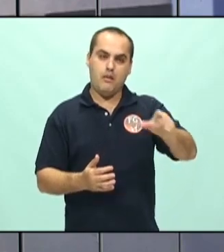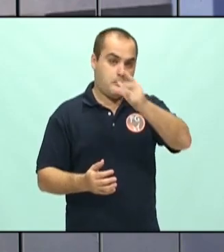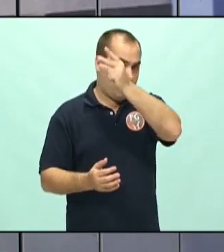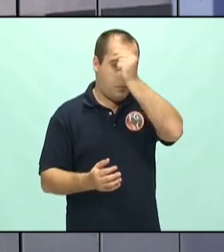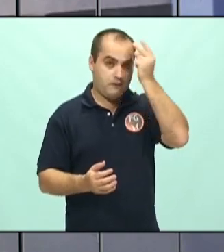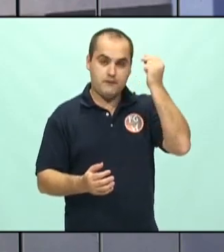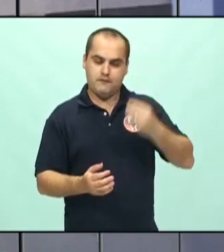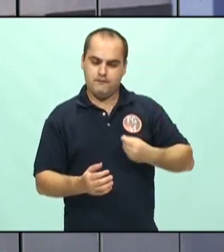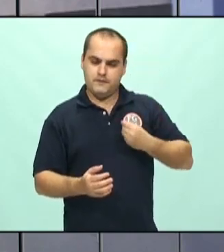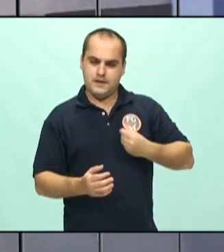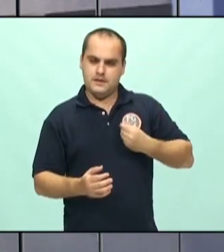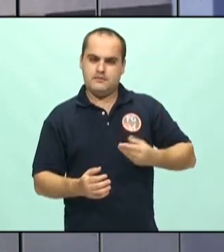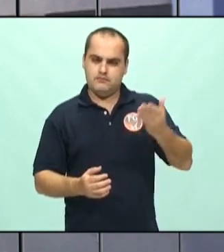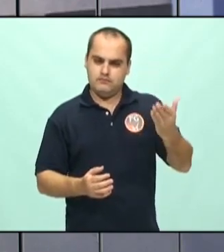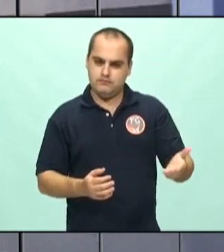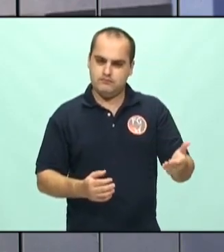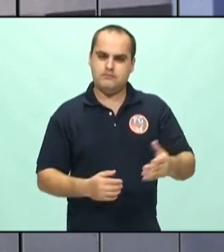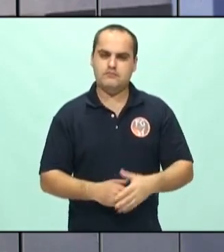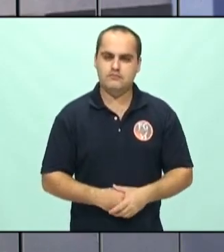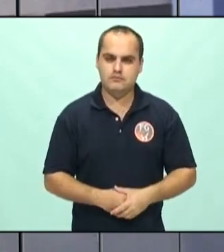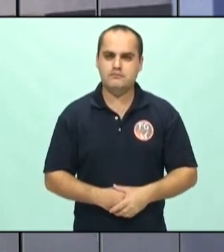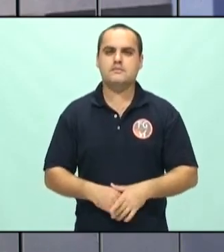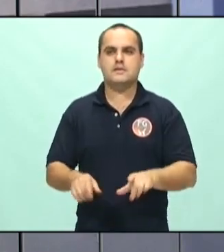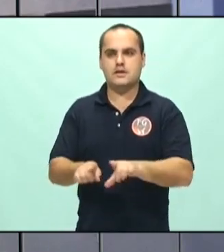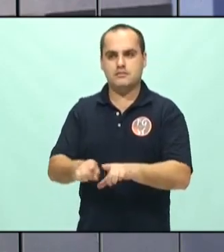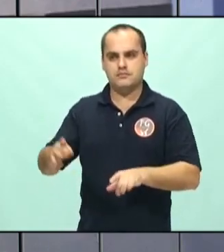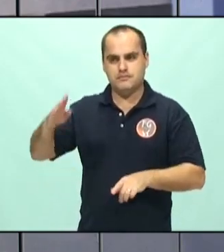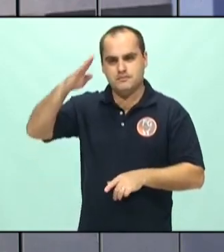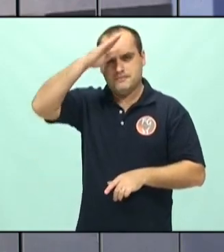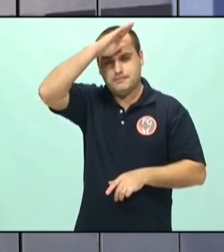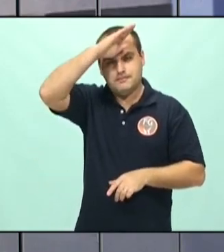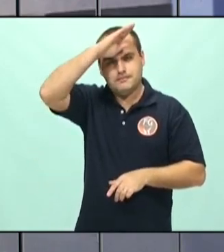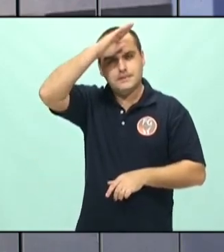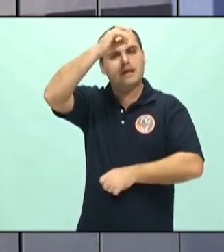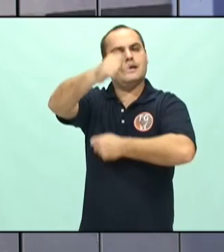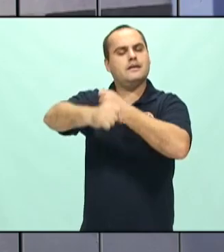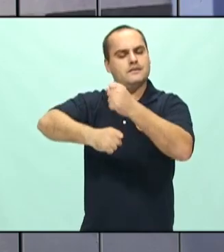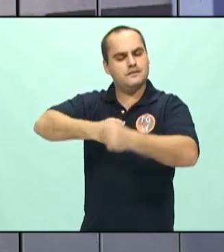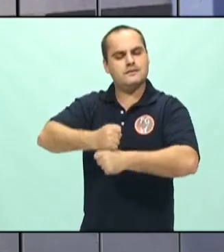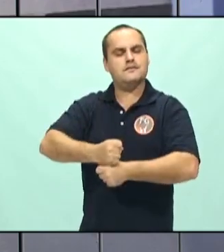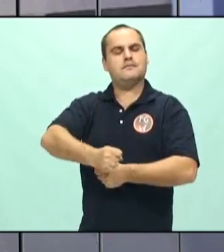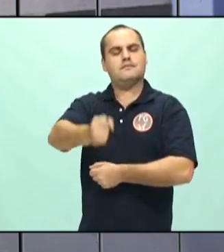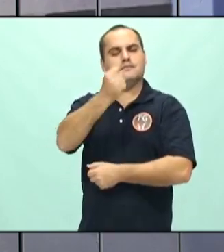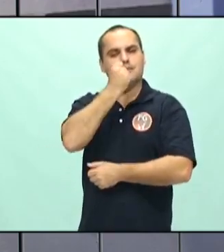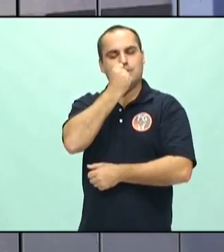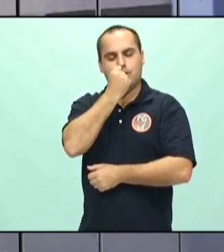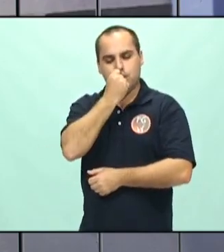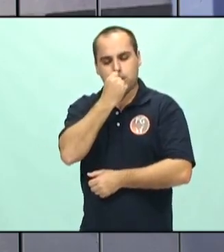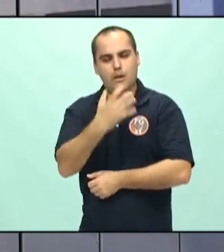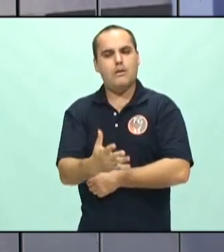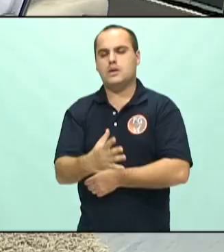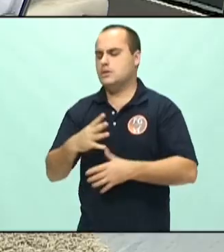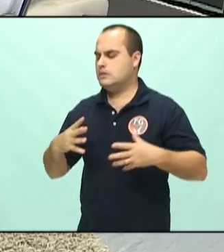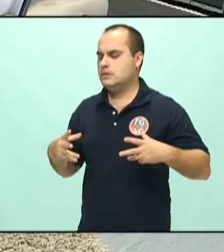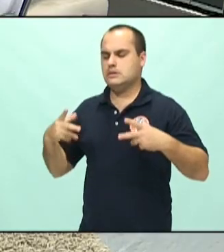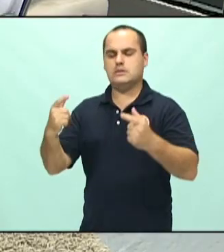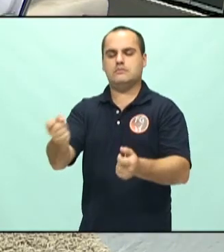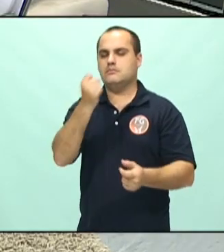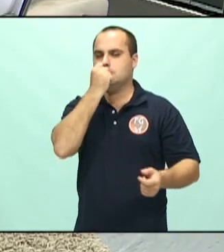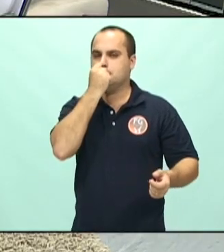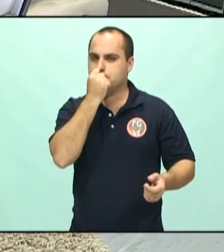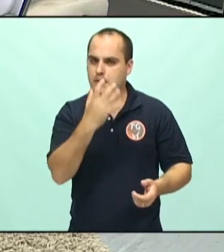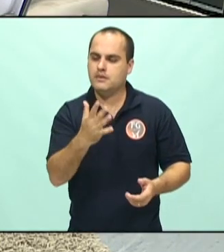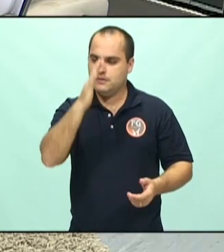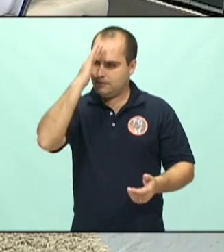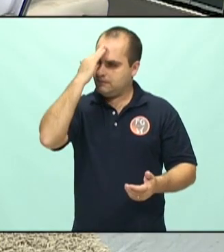o nosso querido emocionar aqui sim o ano que vem vai ser um ano bom vai ser tudo de bom pra nós eu acredito